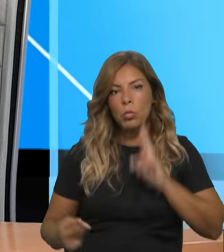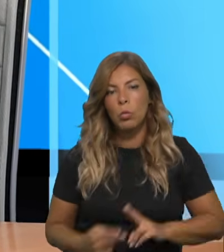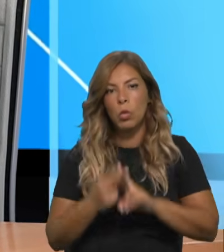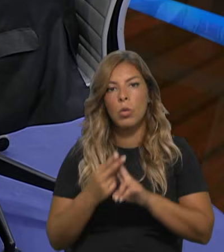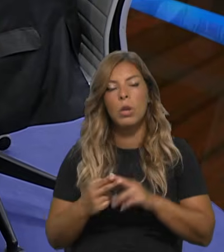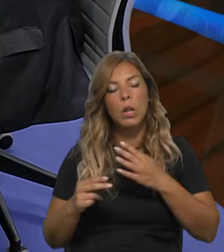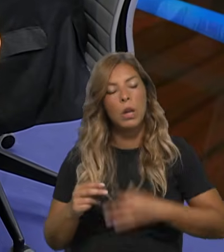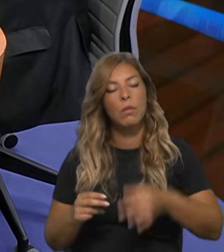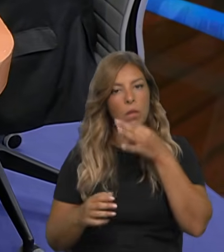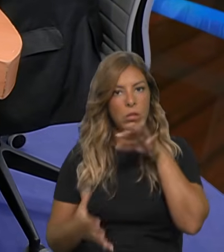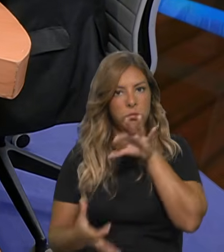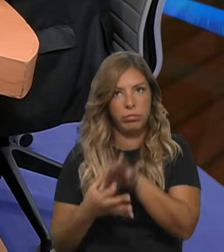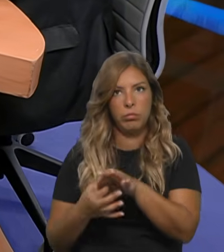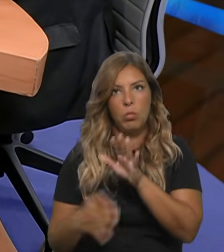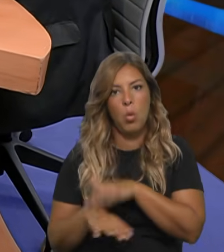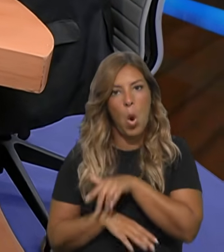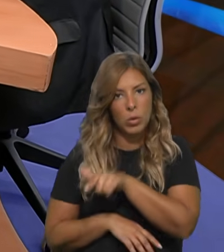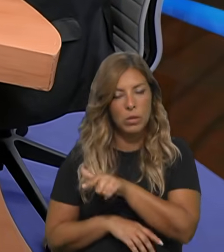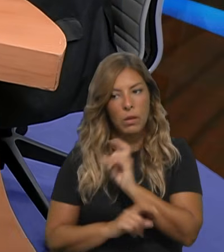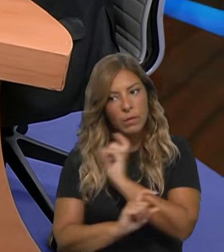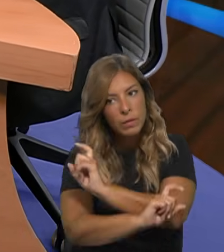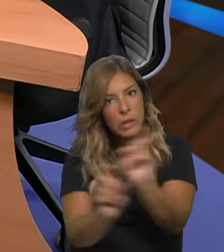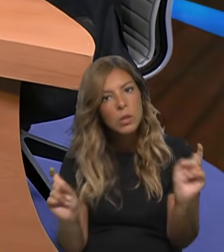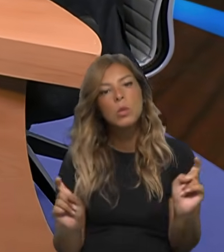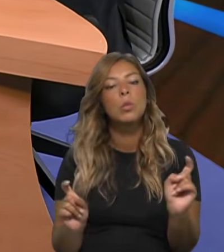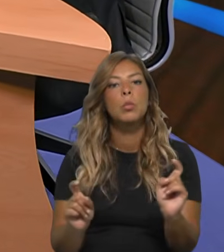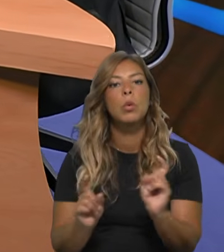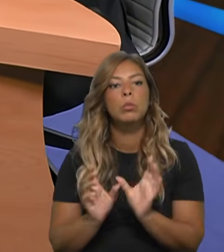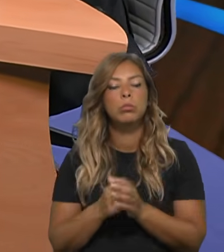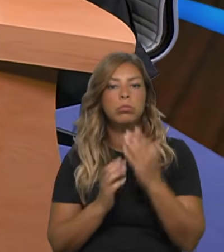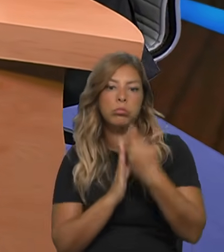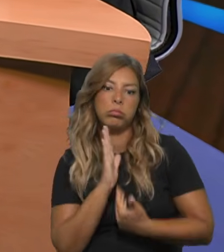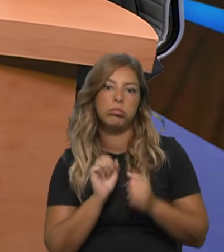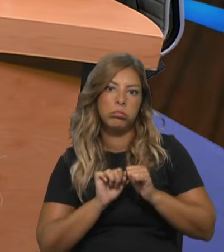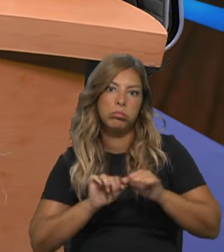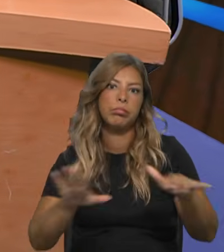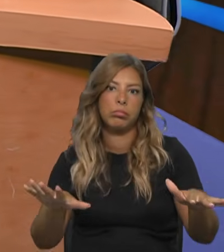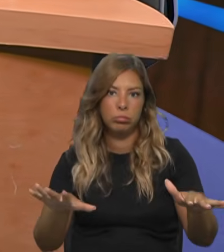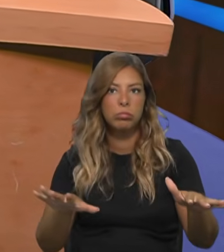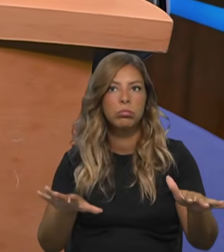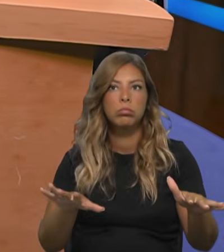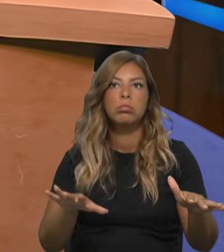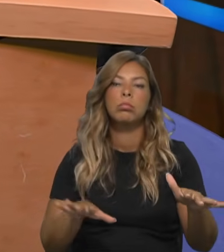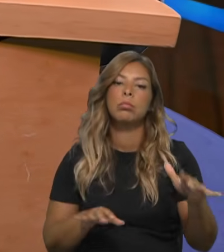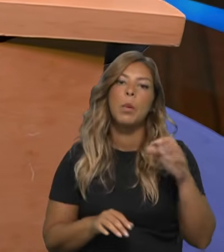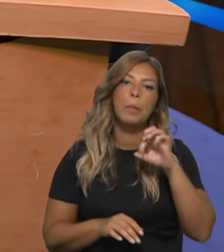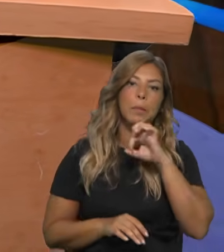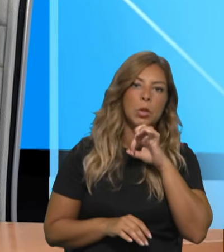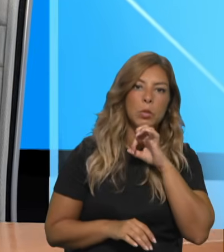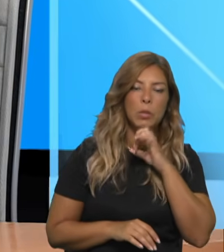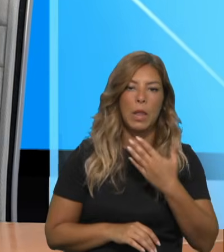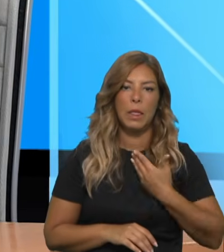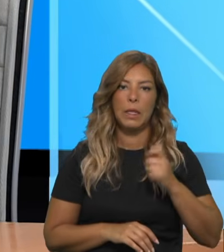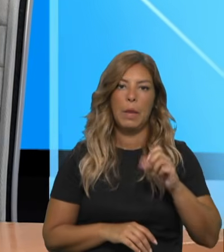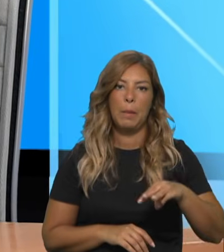quisemos fazer esta nota comum a partir de uma comunicação que nos foi feita pelo Sr. Bispo de Pemba, Dom António